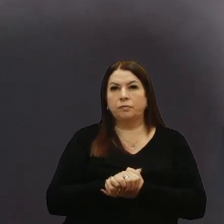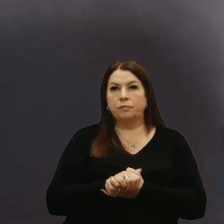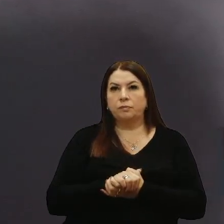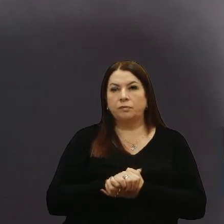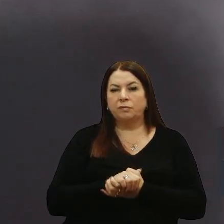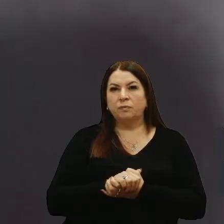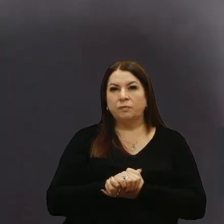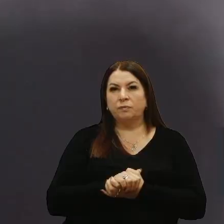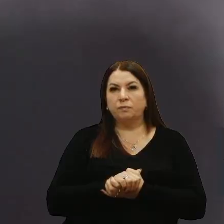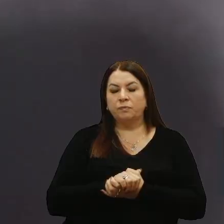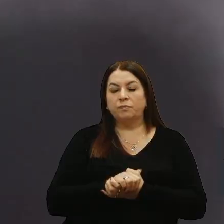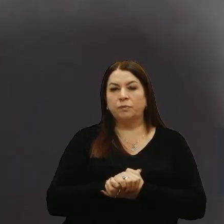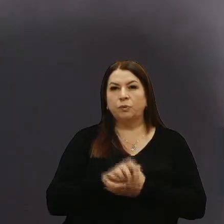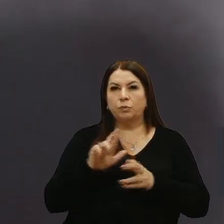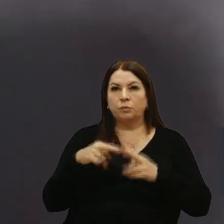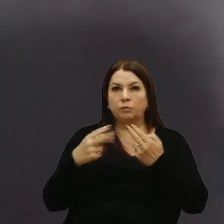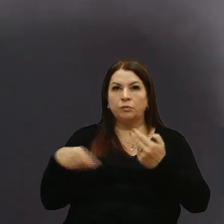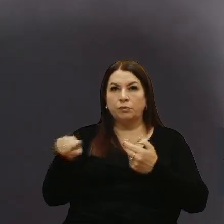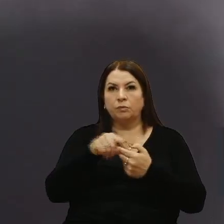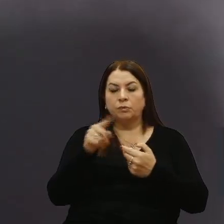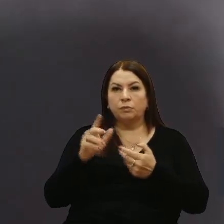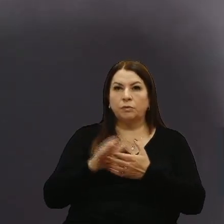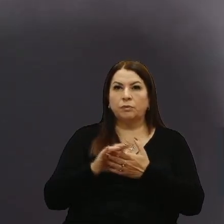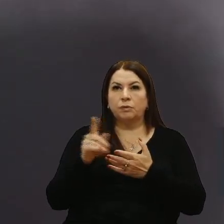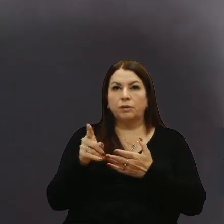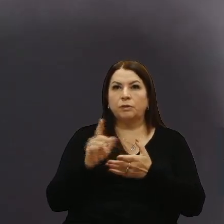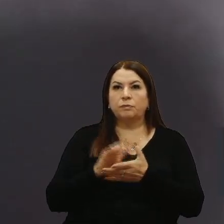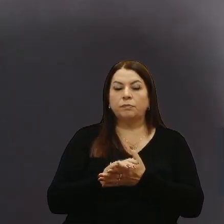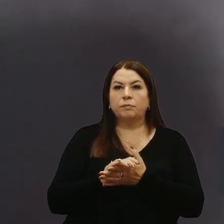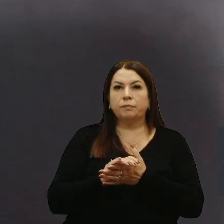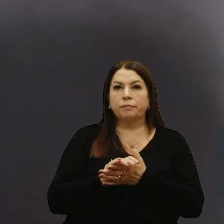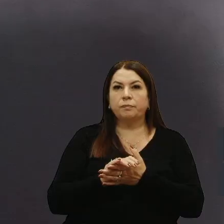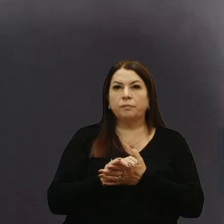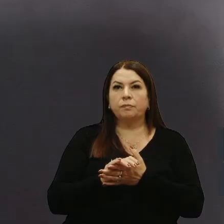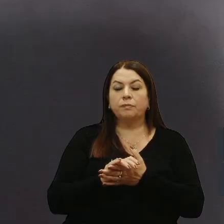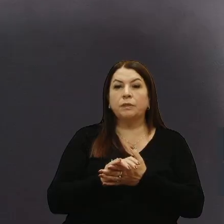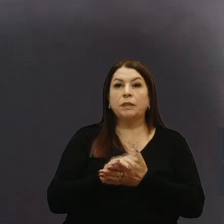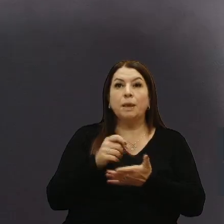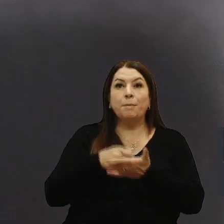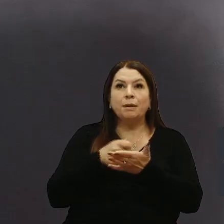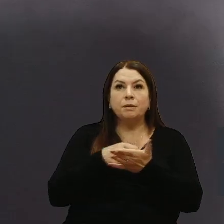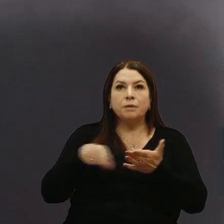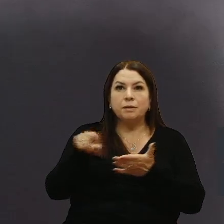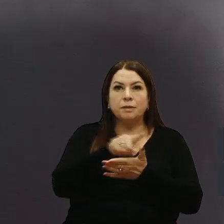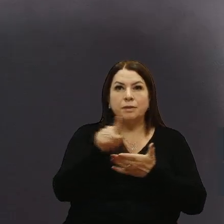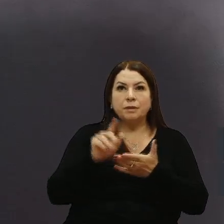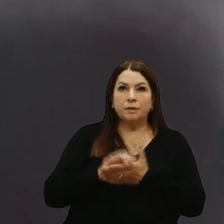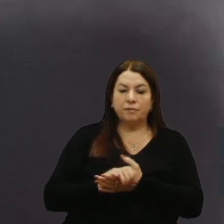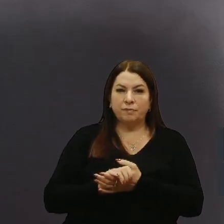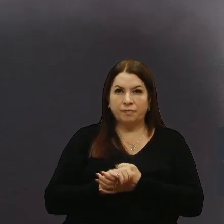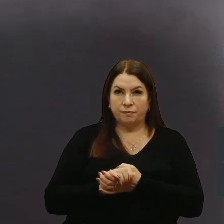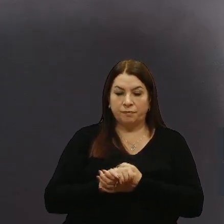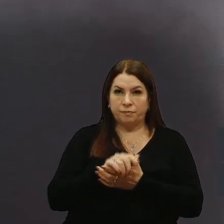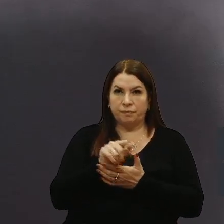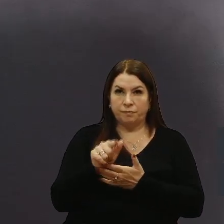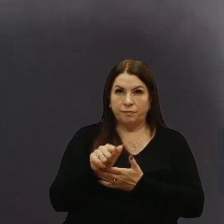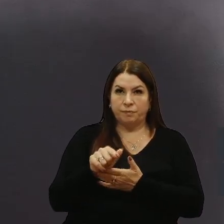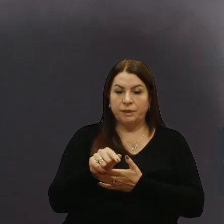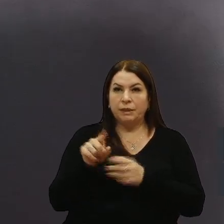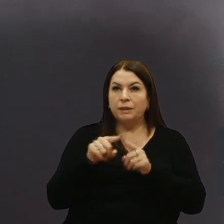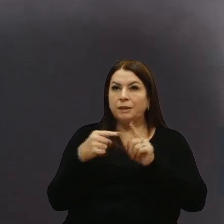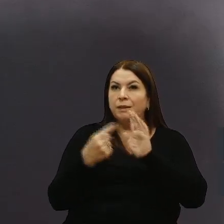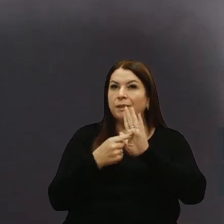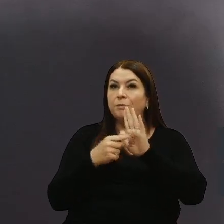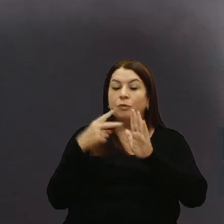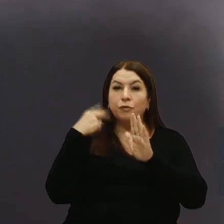seguindo para os seus trâmites finais, porque o governador disse que não vai fazer. E pela pressão que da toda a cidade, dos deputados, dos